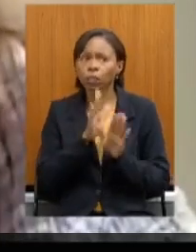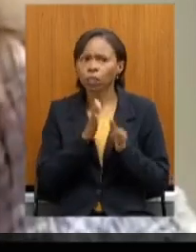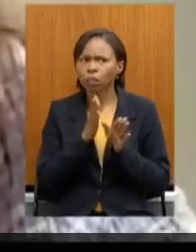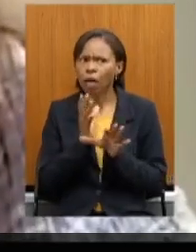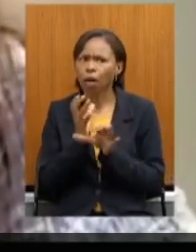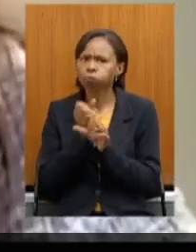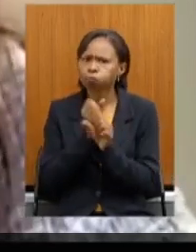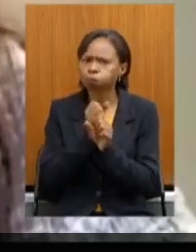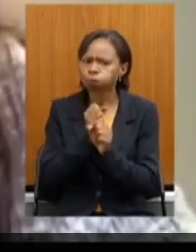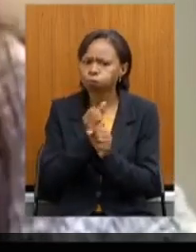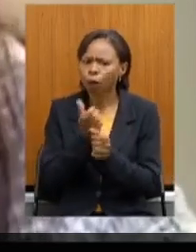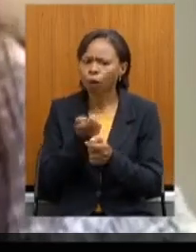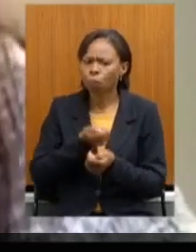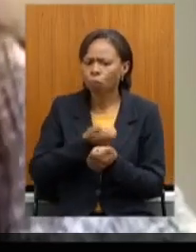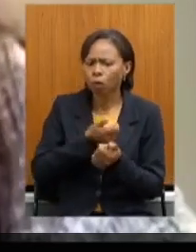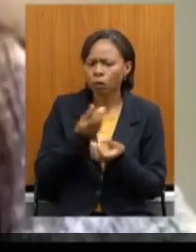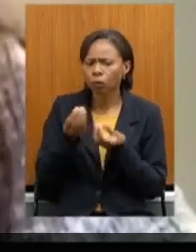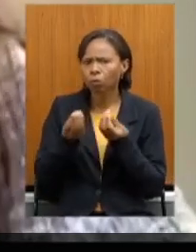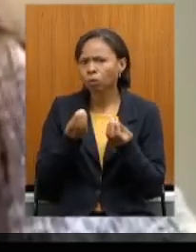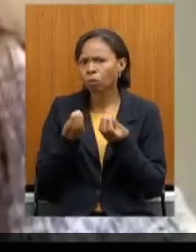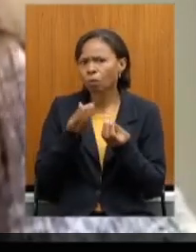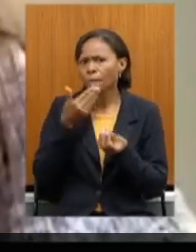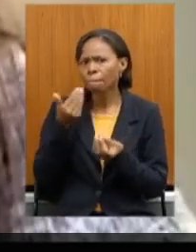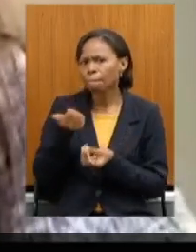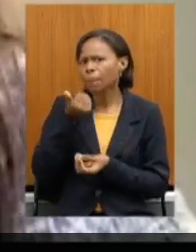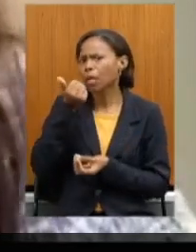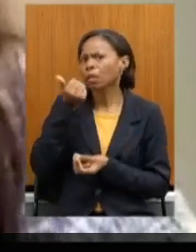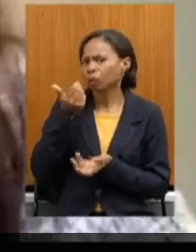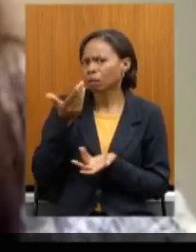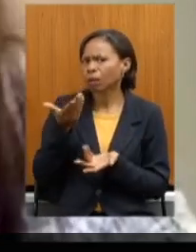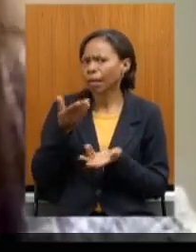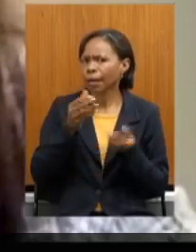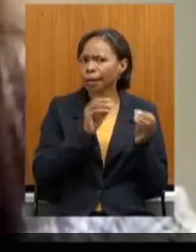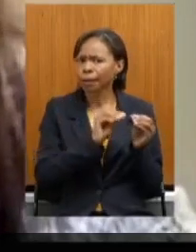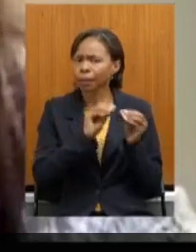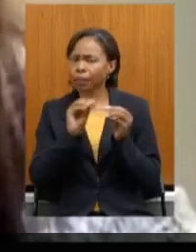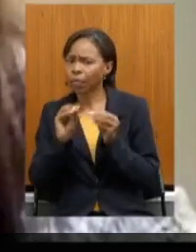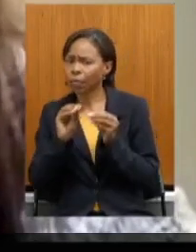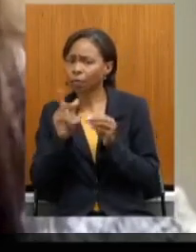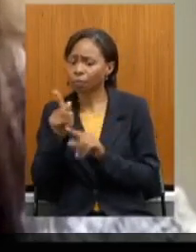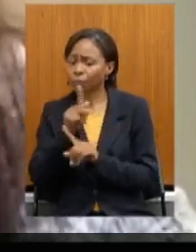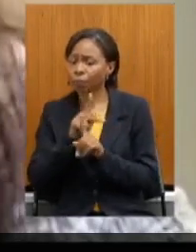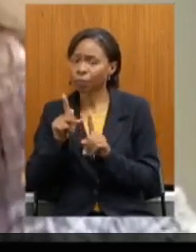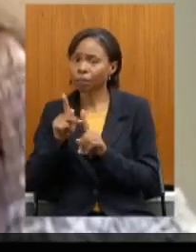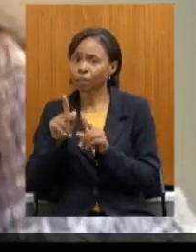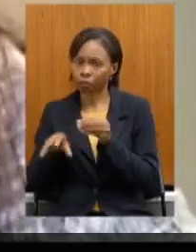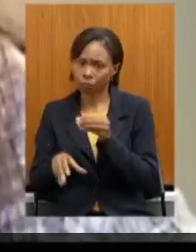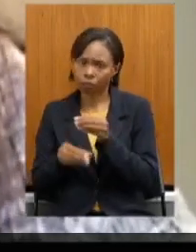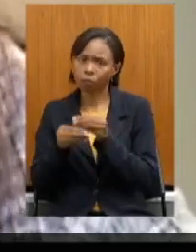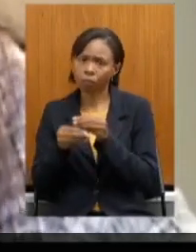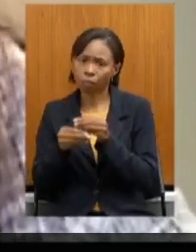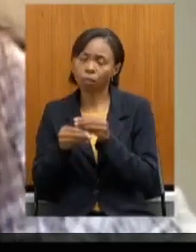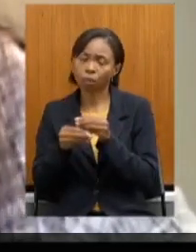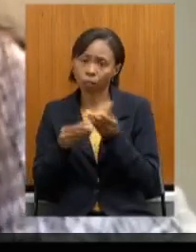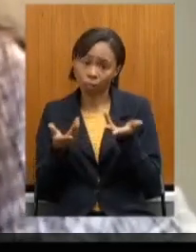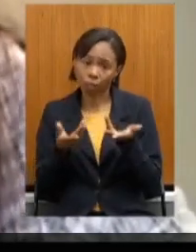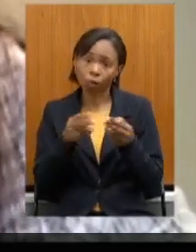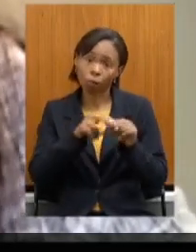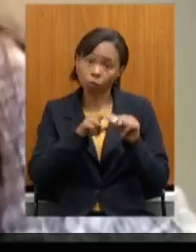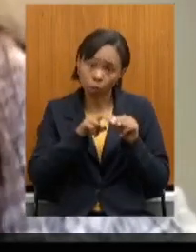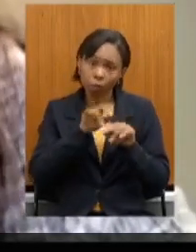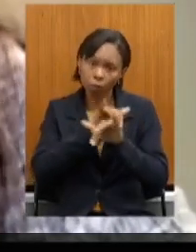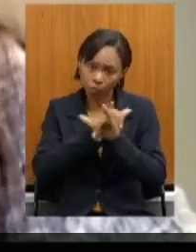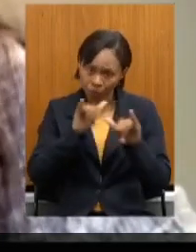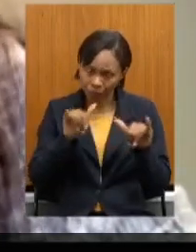gente possa ver uma forma de melhorar essa migração para a previdência complementar. Então, só acrescentar que nós também